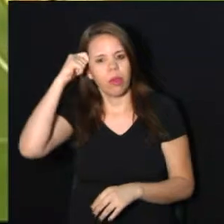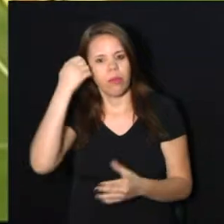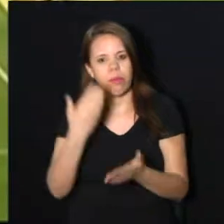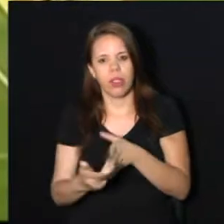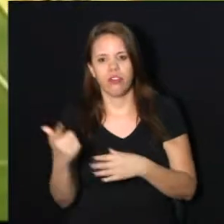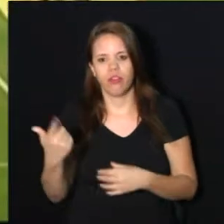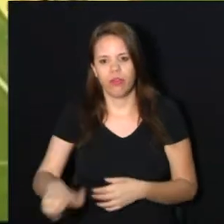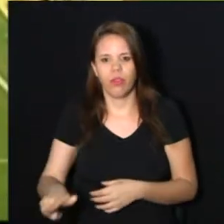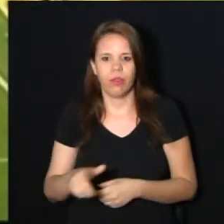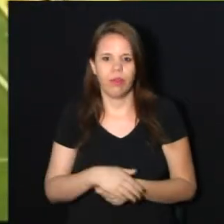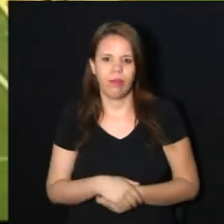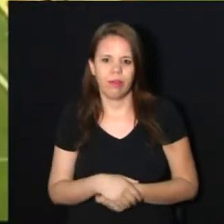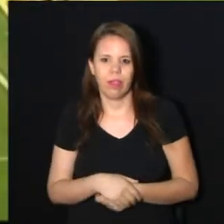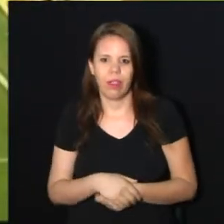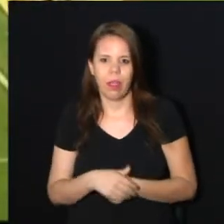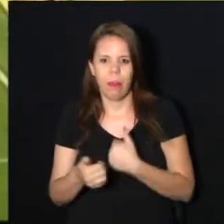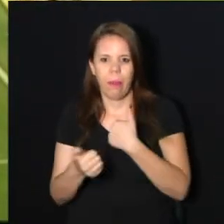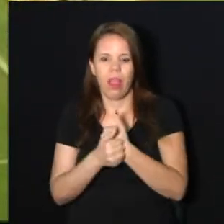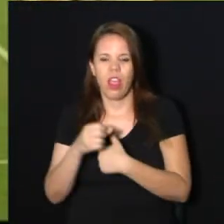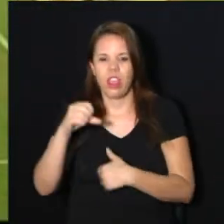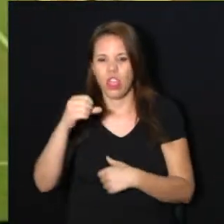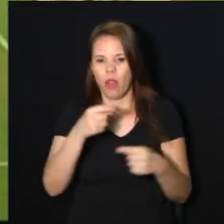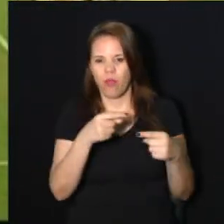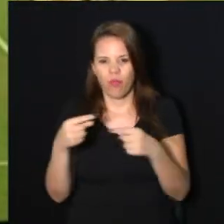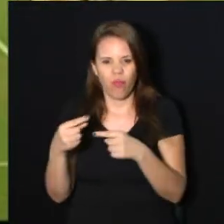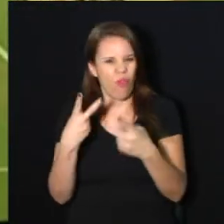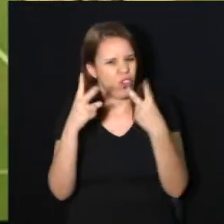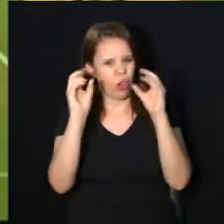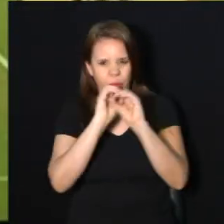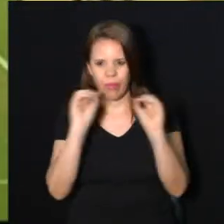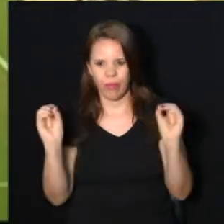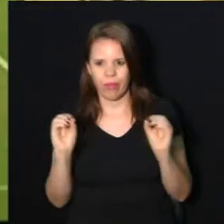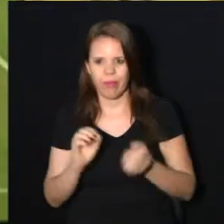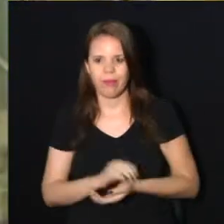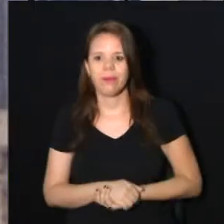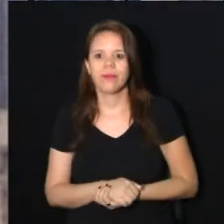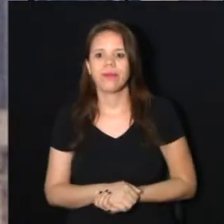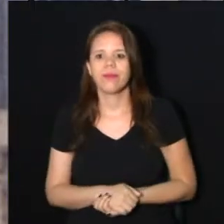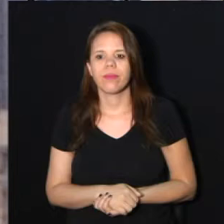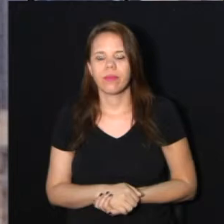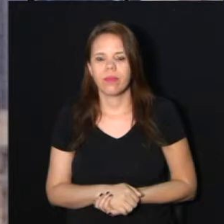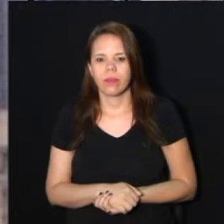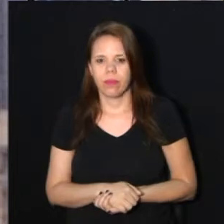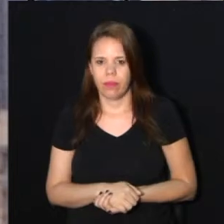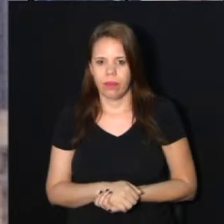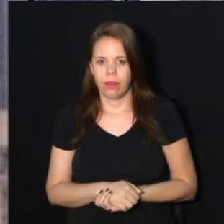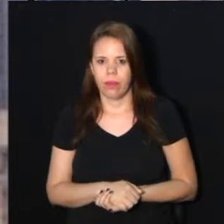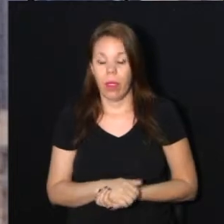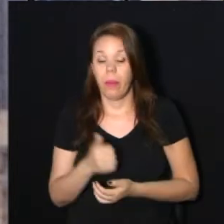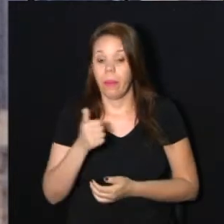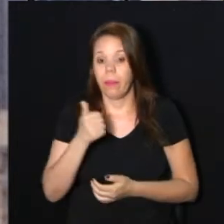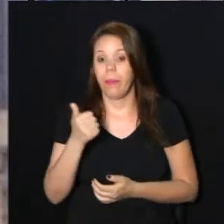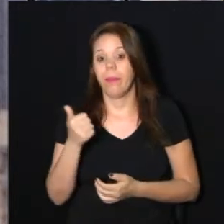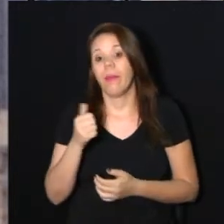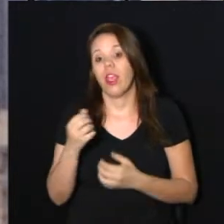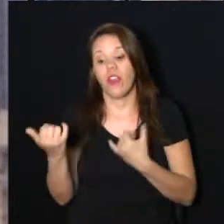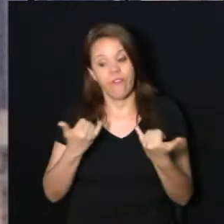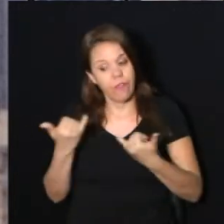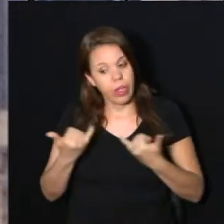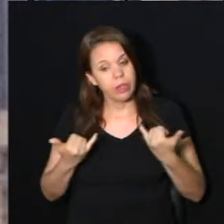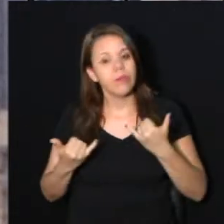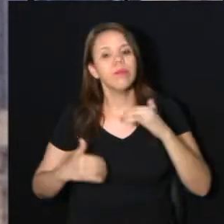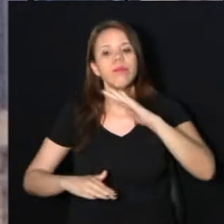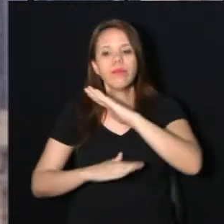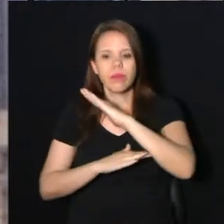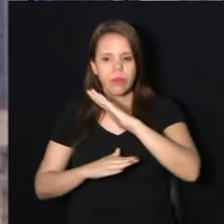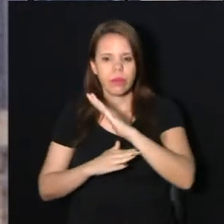mais uma e chega a 9 partidas sem vitória. Mas primeiro as informações do